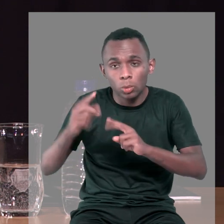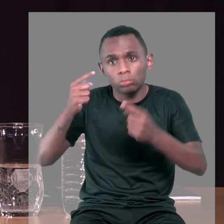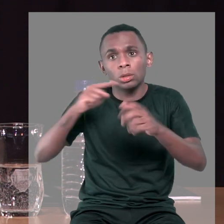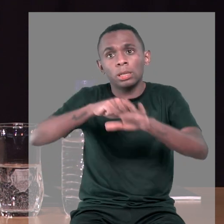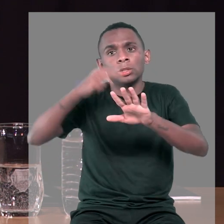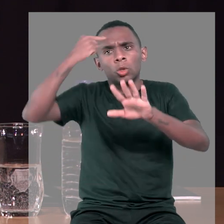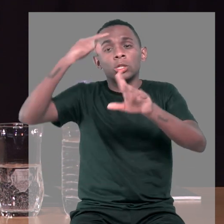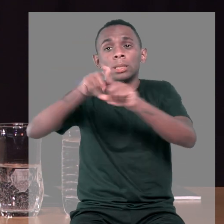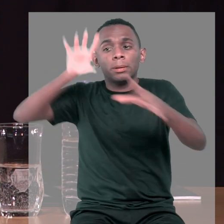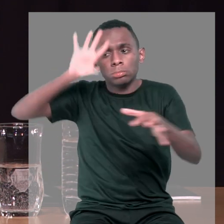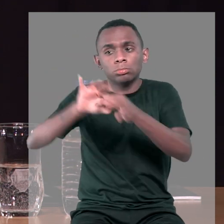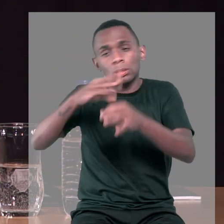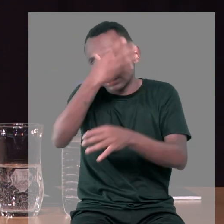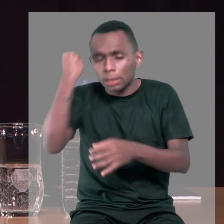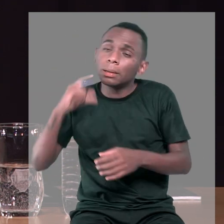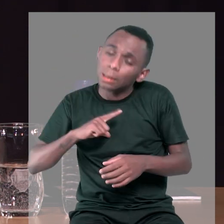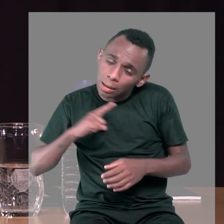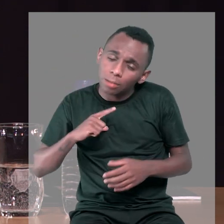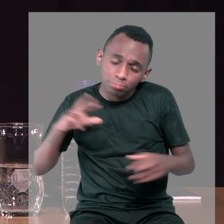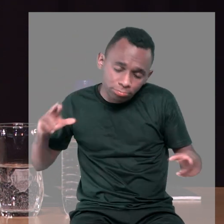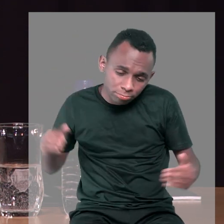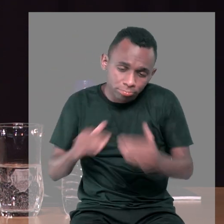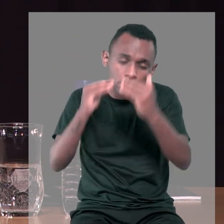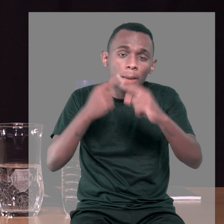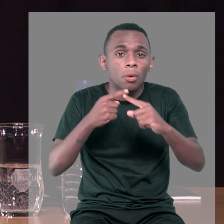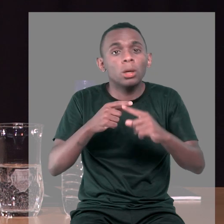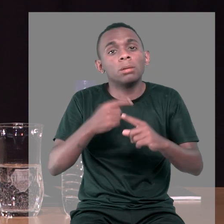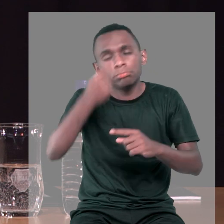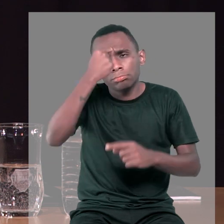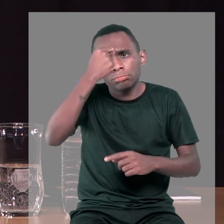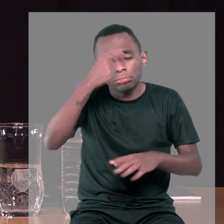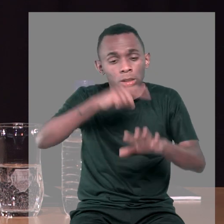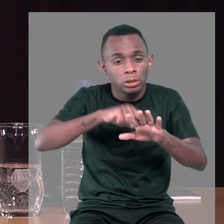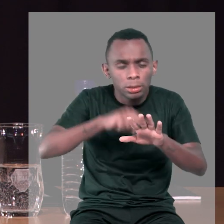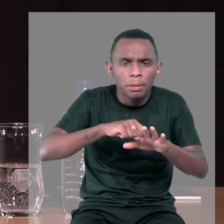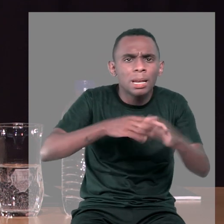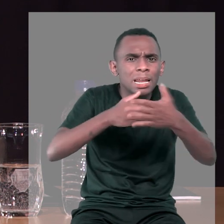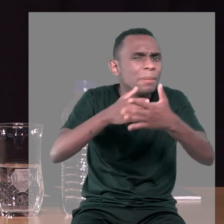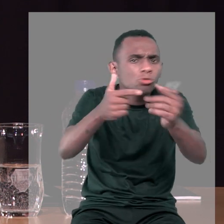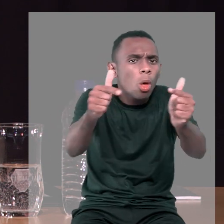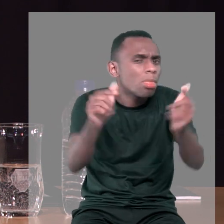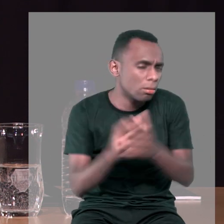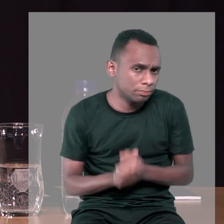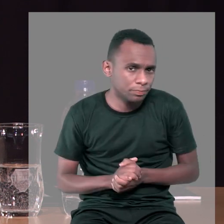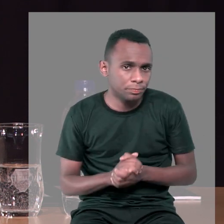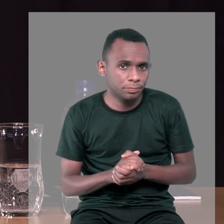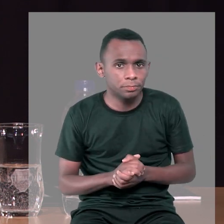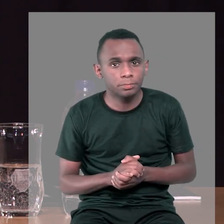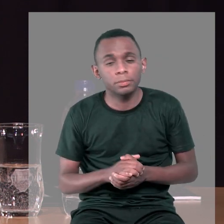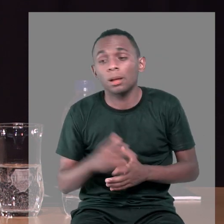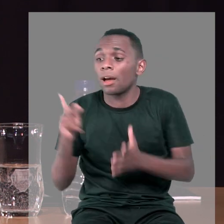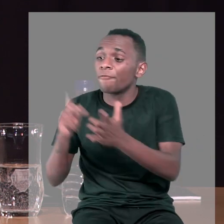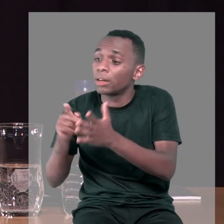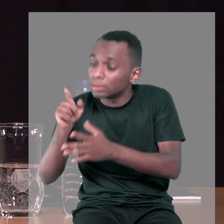limite. A verdade dos fatos impõe um limite, não apenas à nossa interpretação da história, mas ela